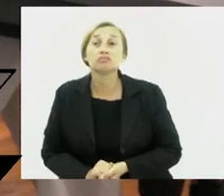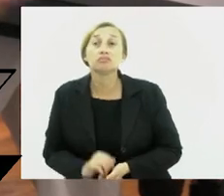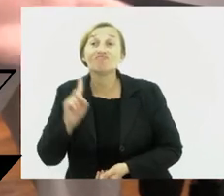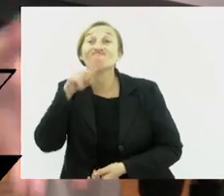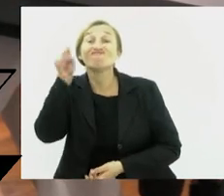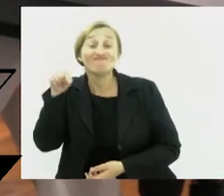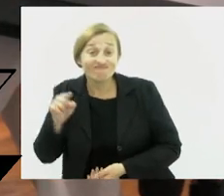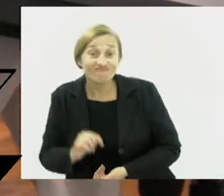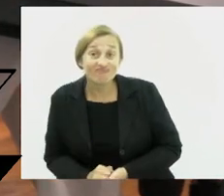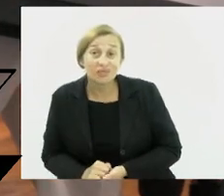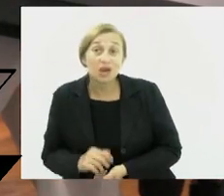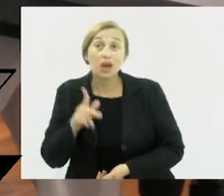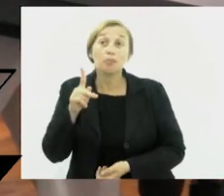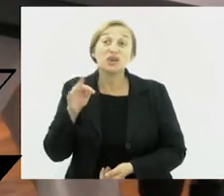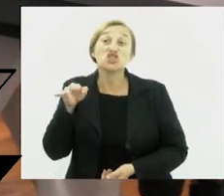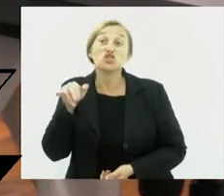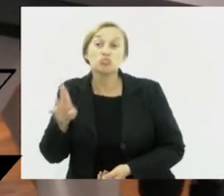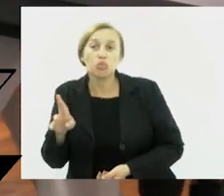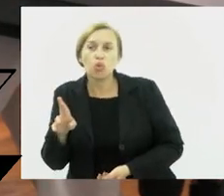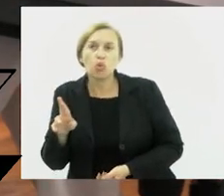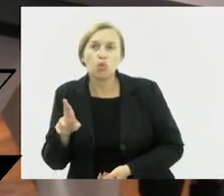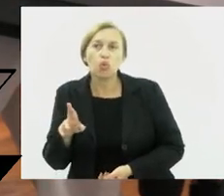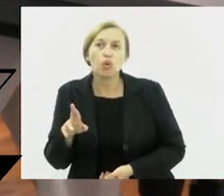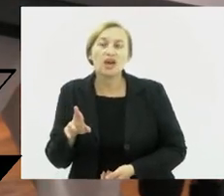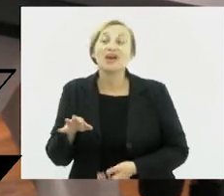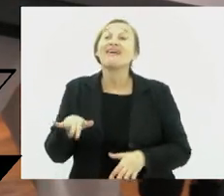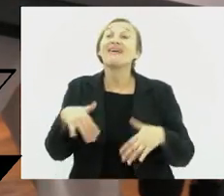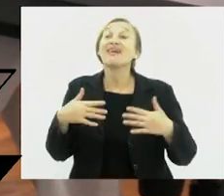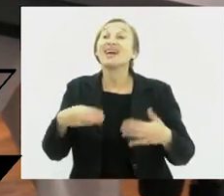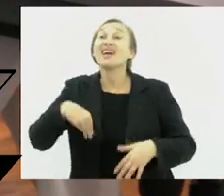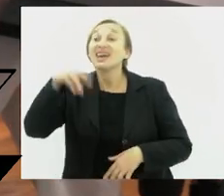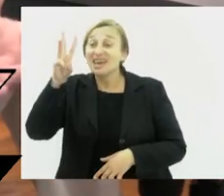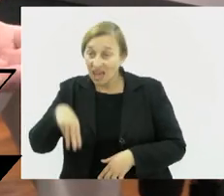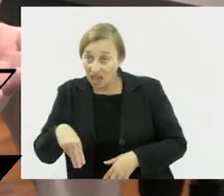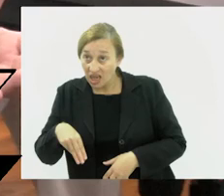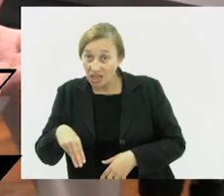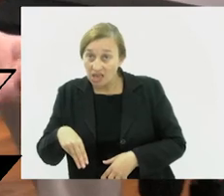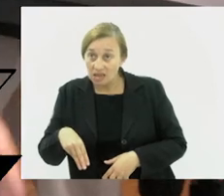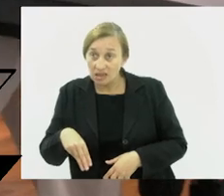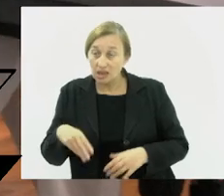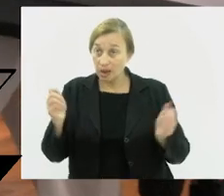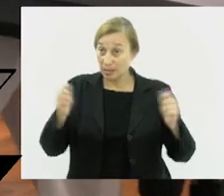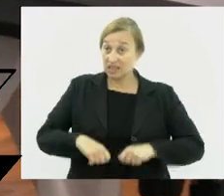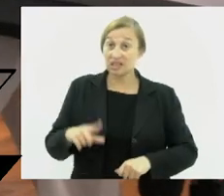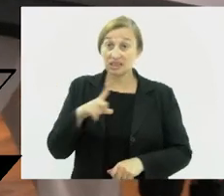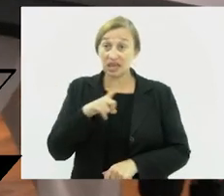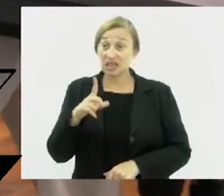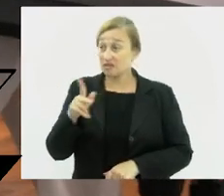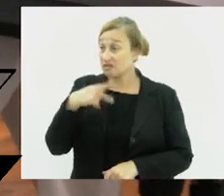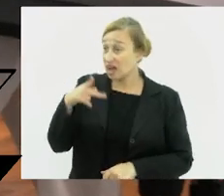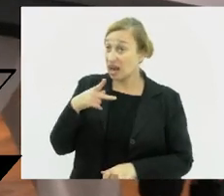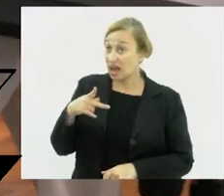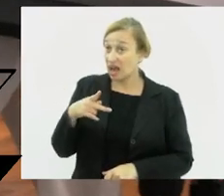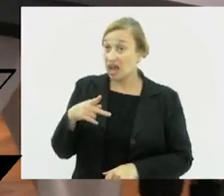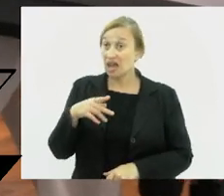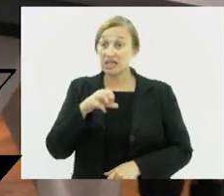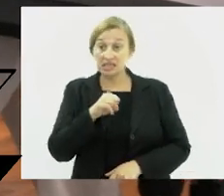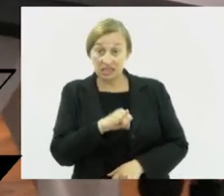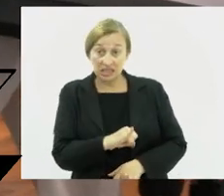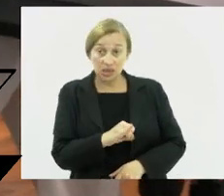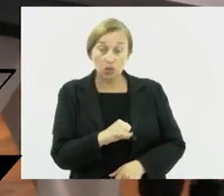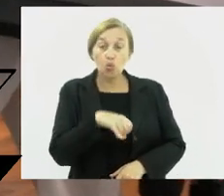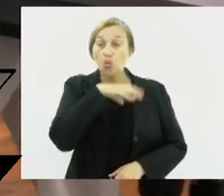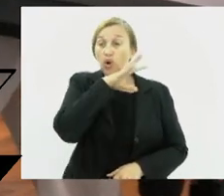Entende? O que é o pitbull? Quem é que tem capacidade de distinguir se o animal é ou não é um pitbull?